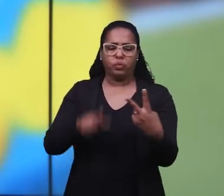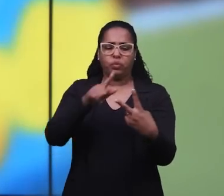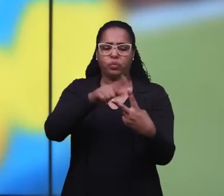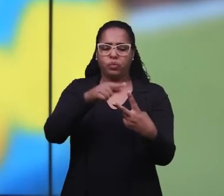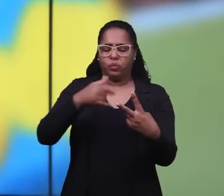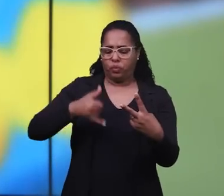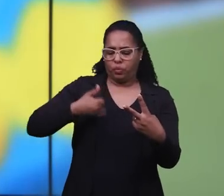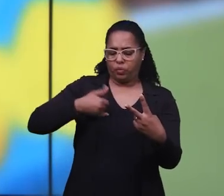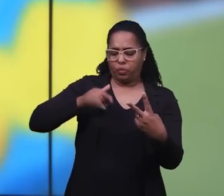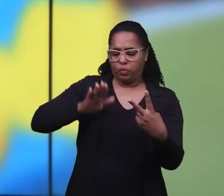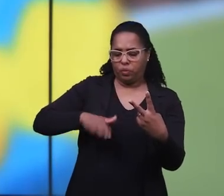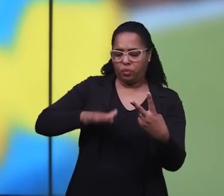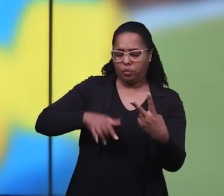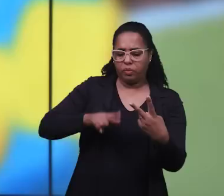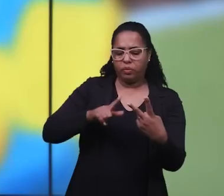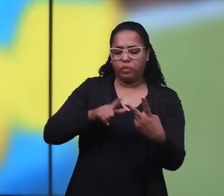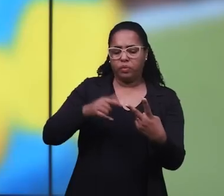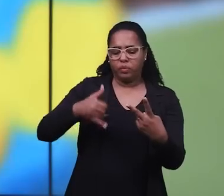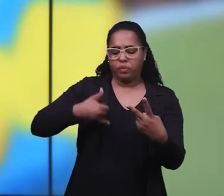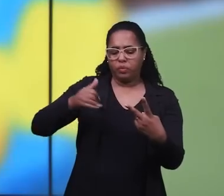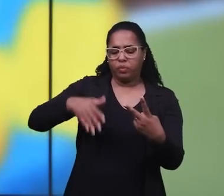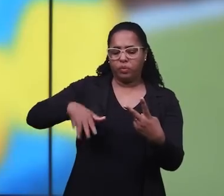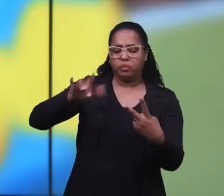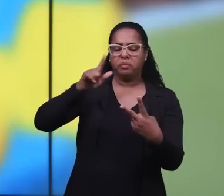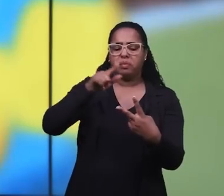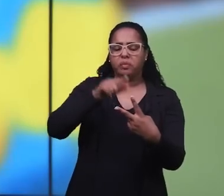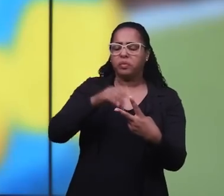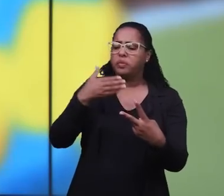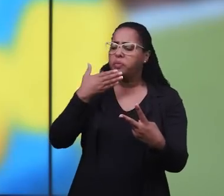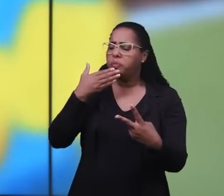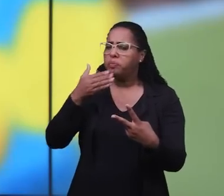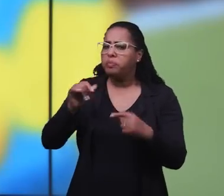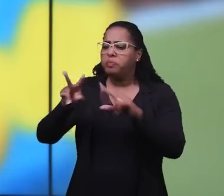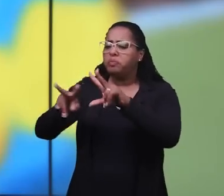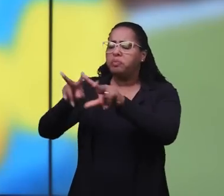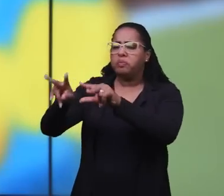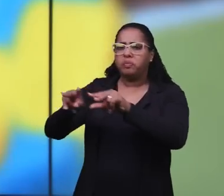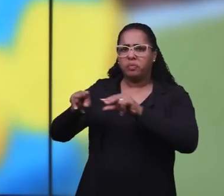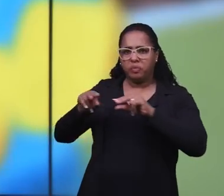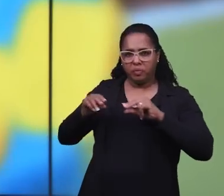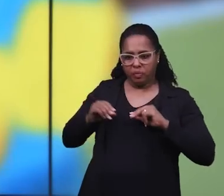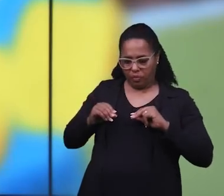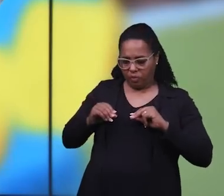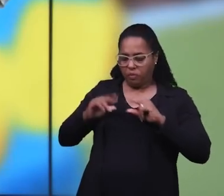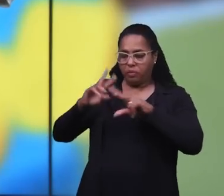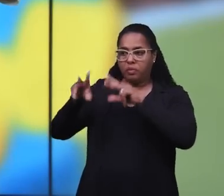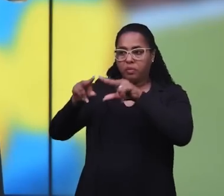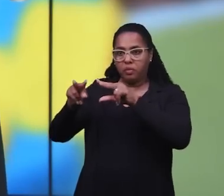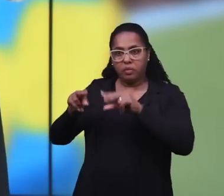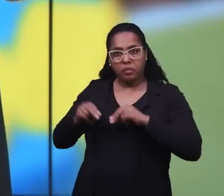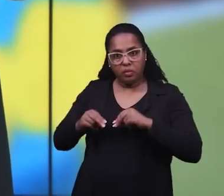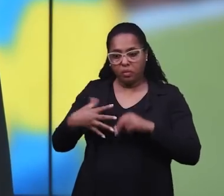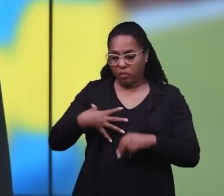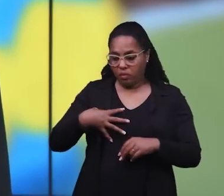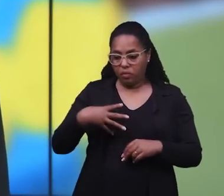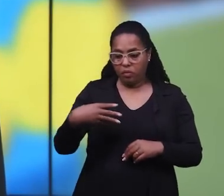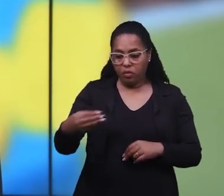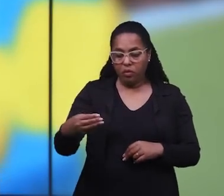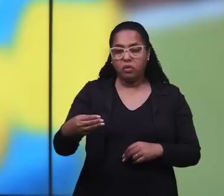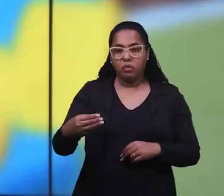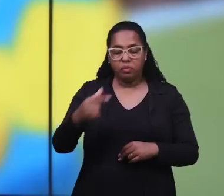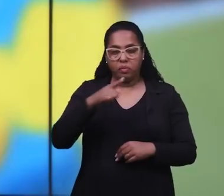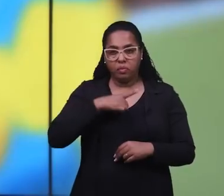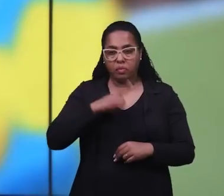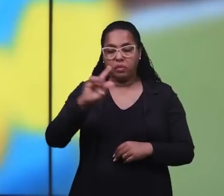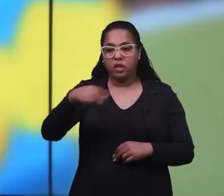mais novo pediu a sua parte da herança. Herança é aquilo que os filhos recebem após a morte